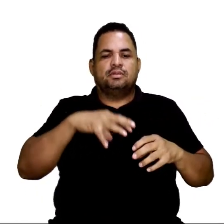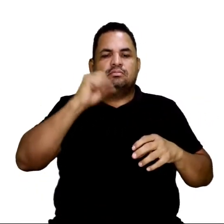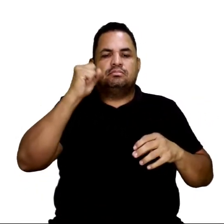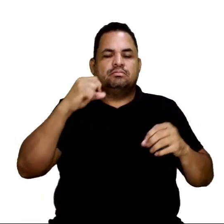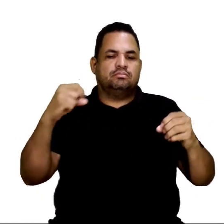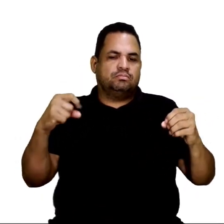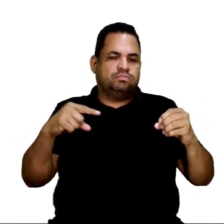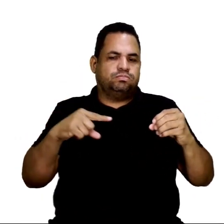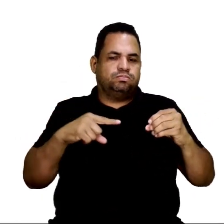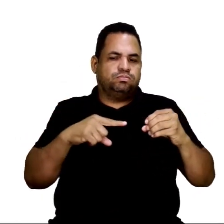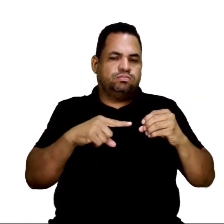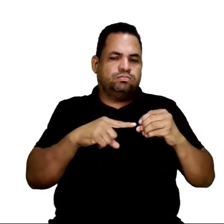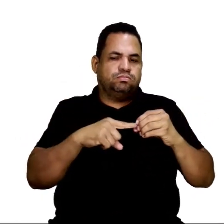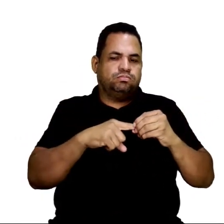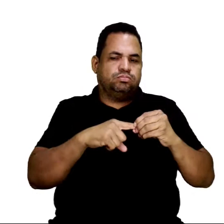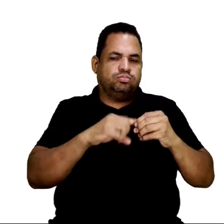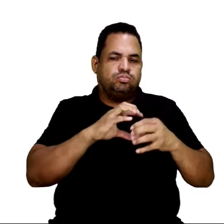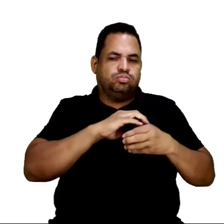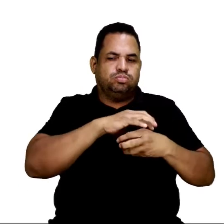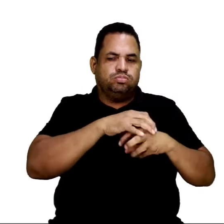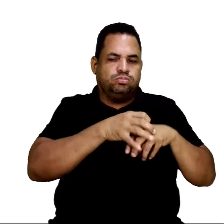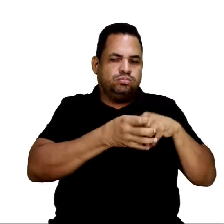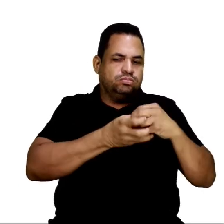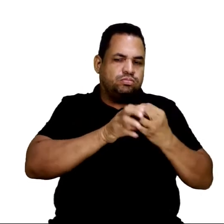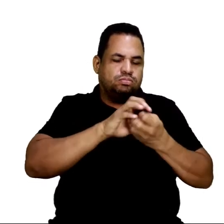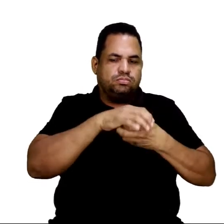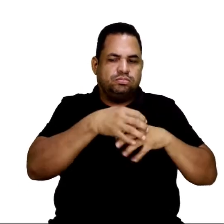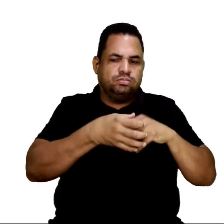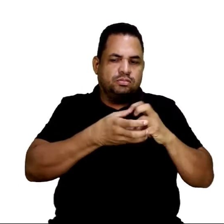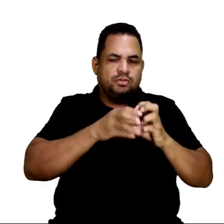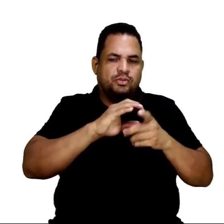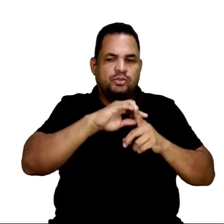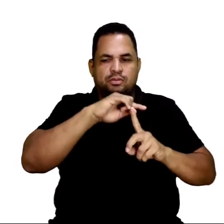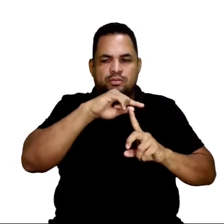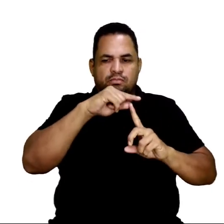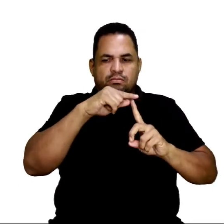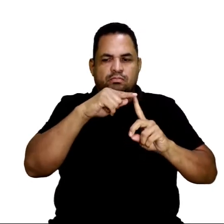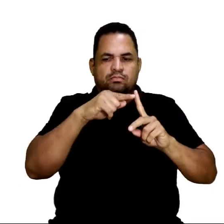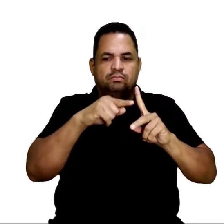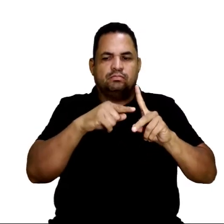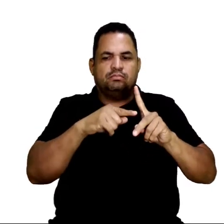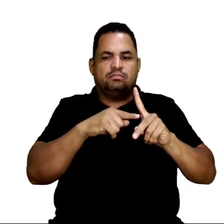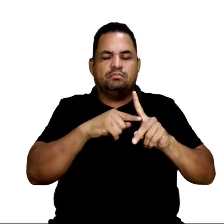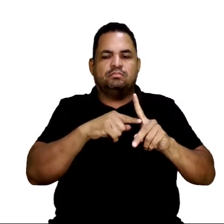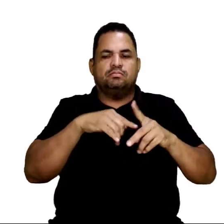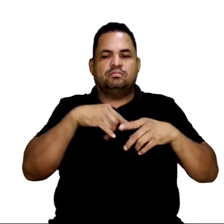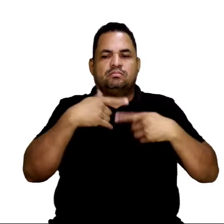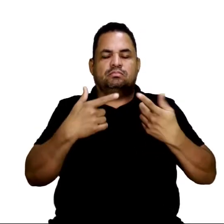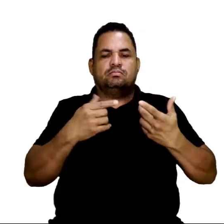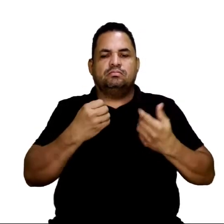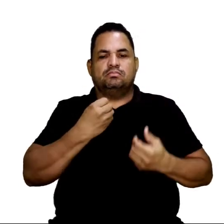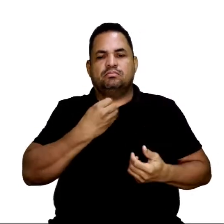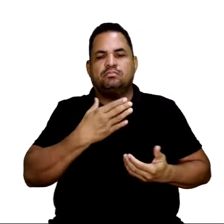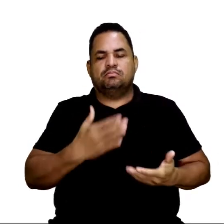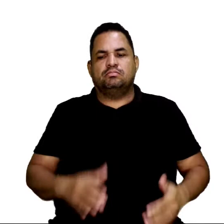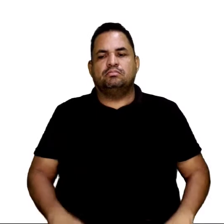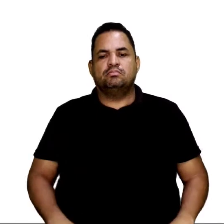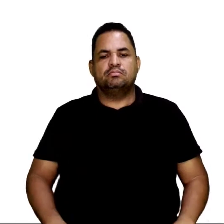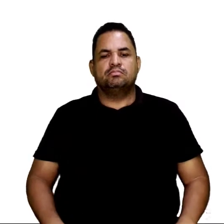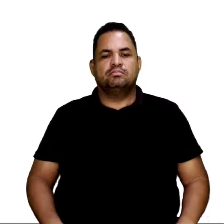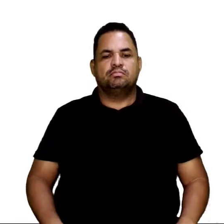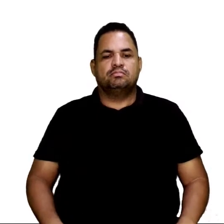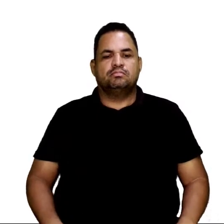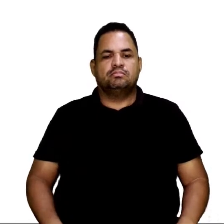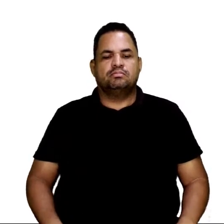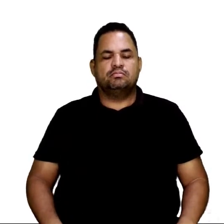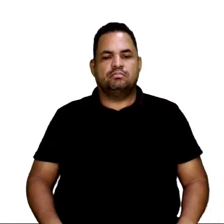fecundar essa célula ovo, esse ovócito secundário, tá bom? Parece um olho, né? Mas